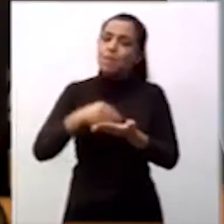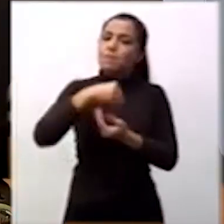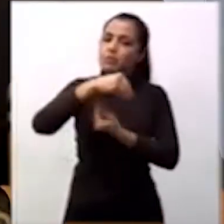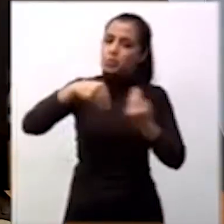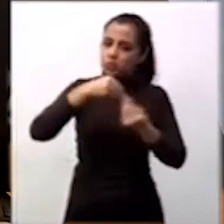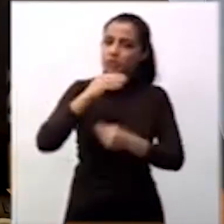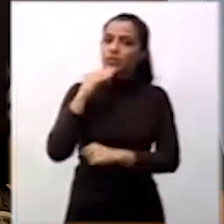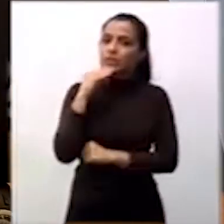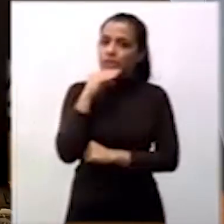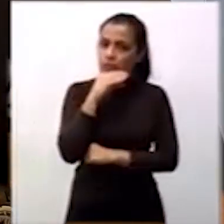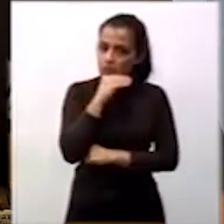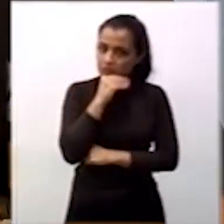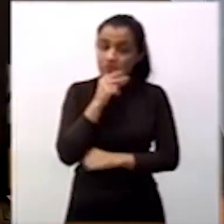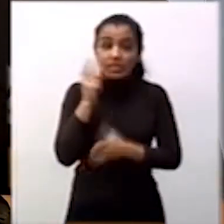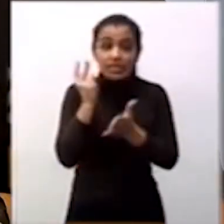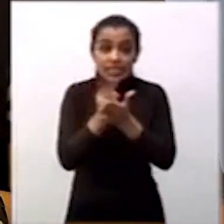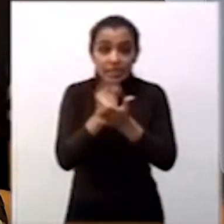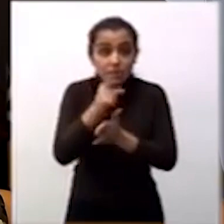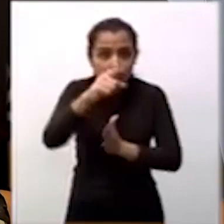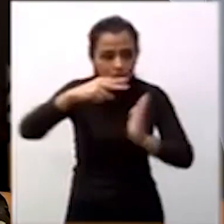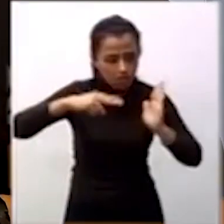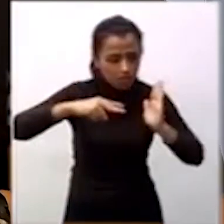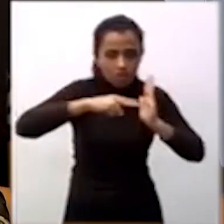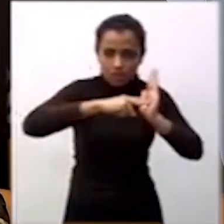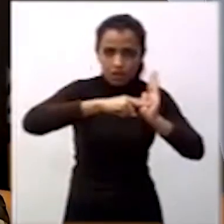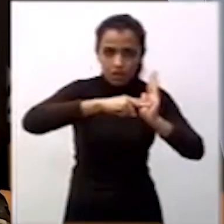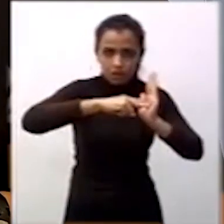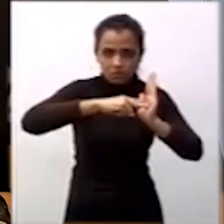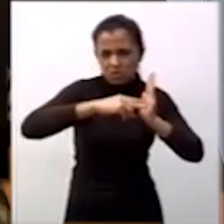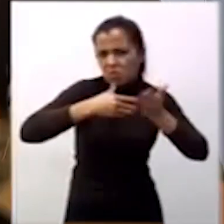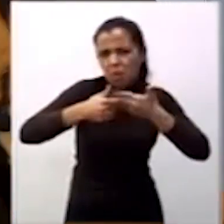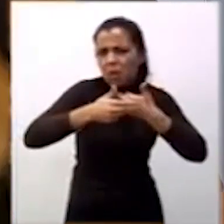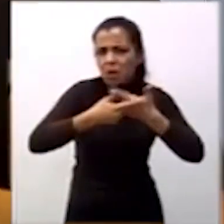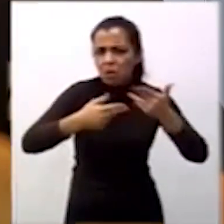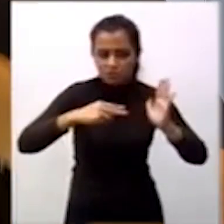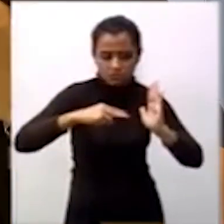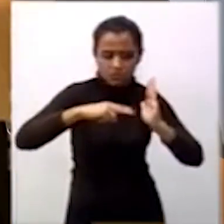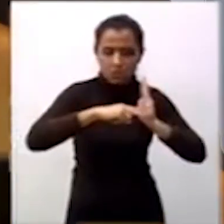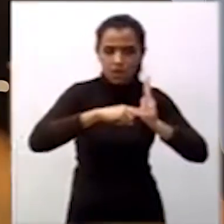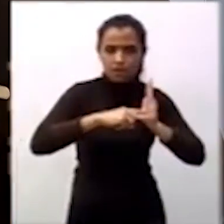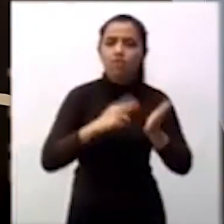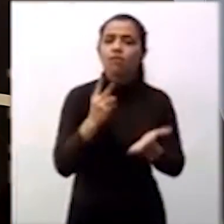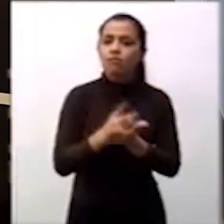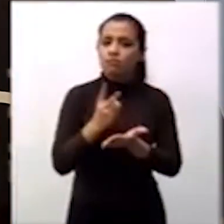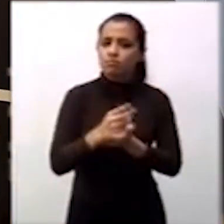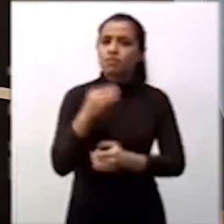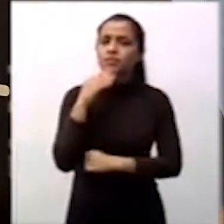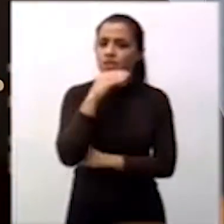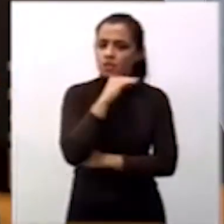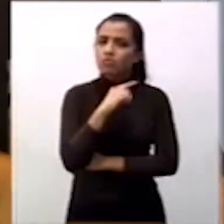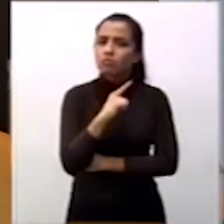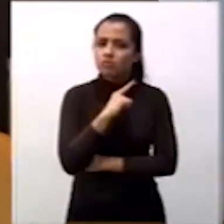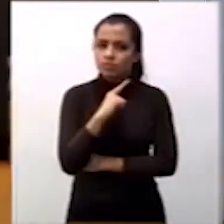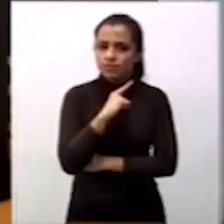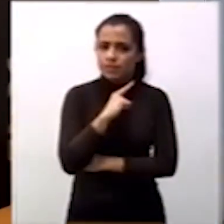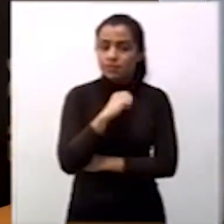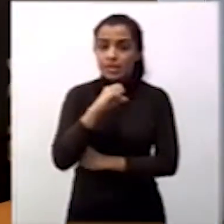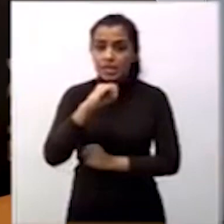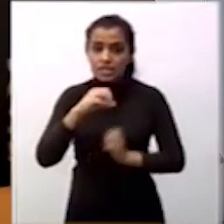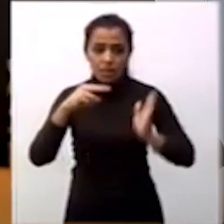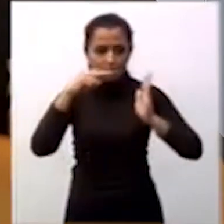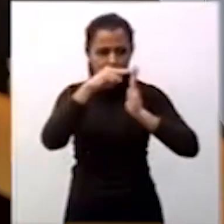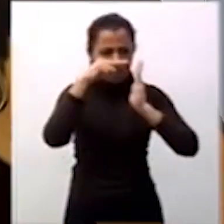tomada, sempre tem calor sendo liberado ali. Quanto mais aparelhos ligados, mais